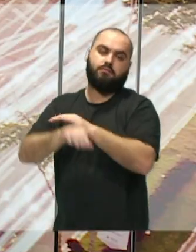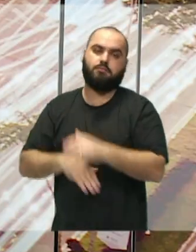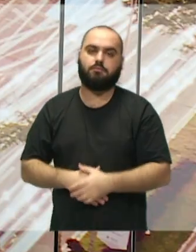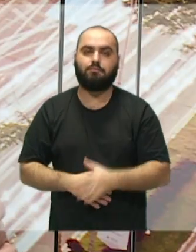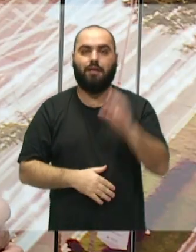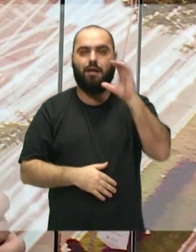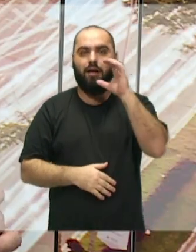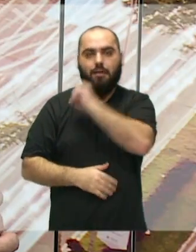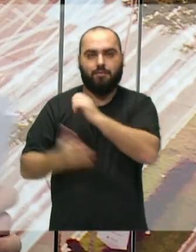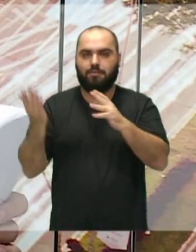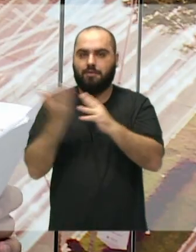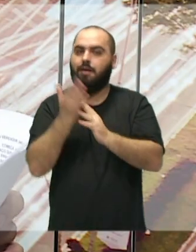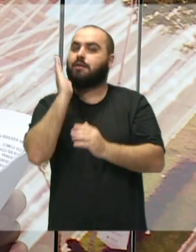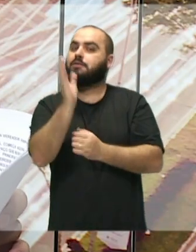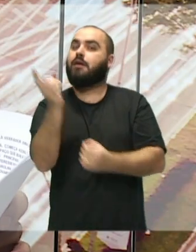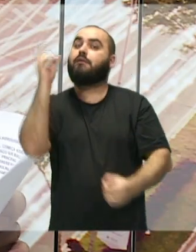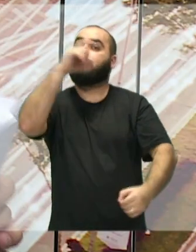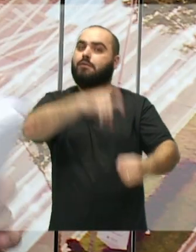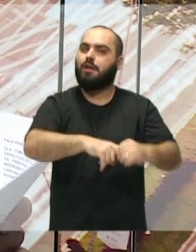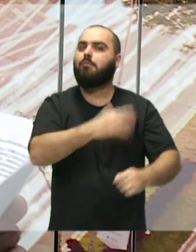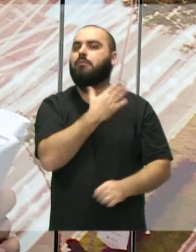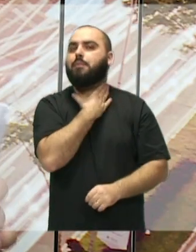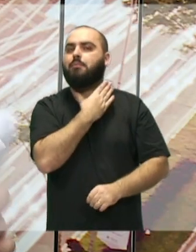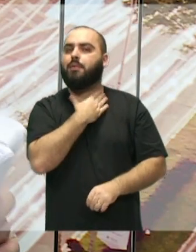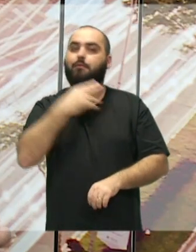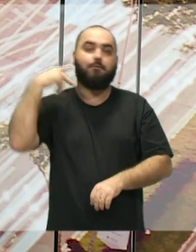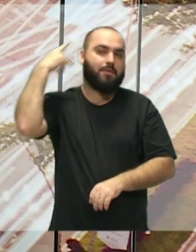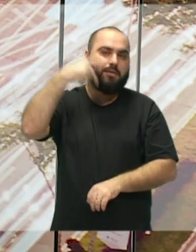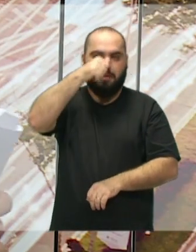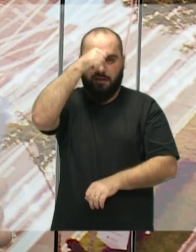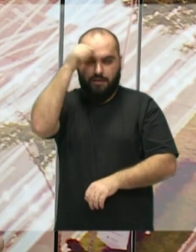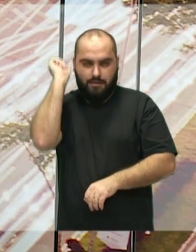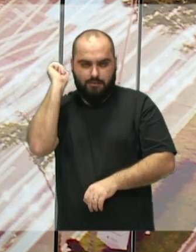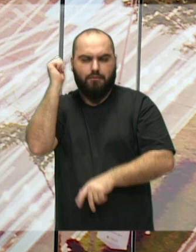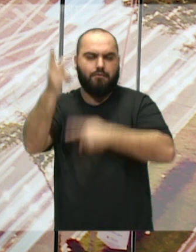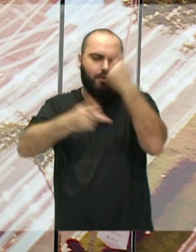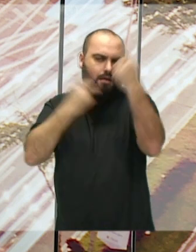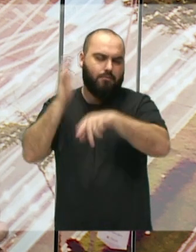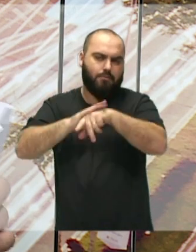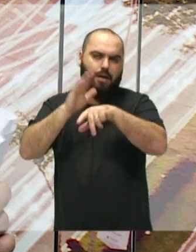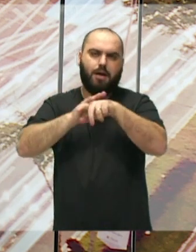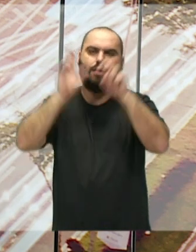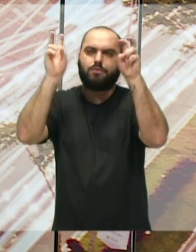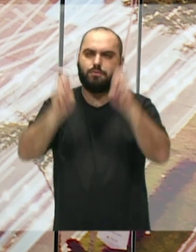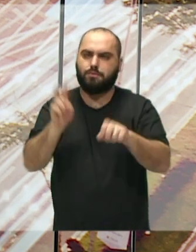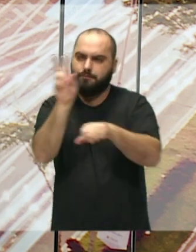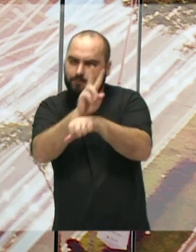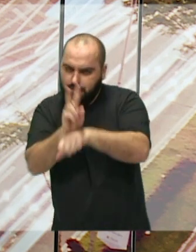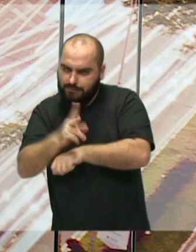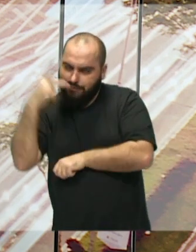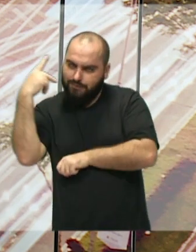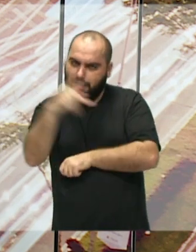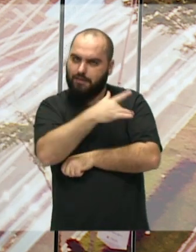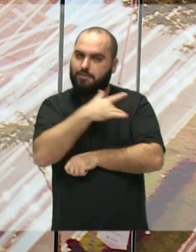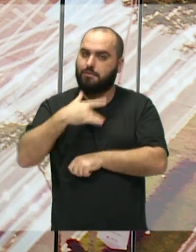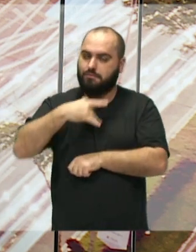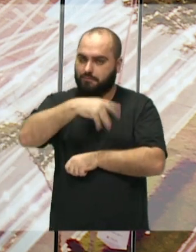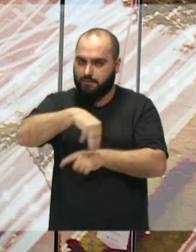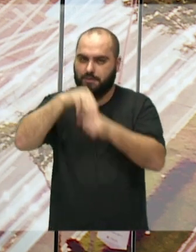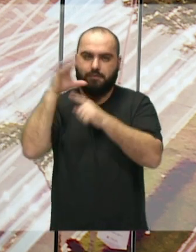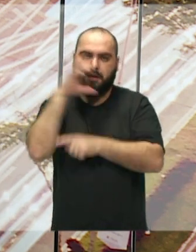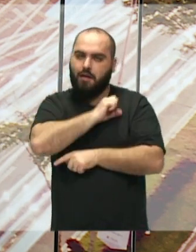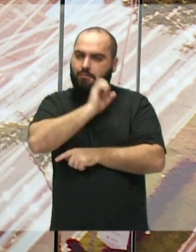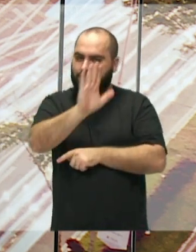rápido intervalo, já voltamos para continuar o bate-papo com a vereadora Ana Carolina, falar um pouquinho mais também da fiscalização dela na saúde do município. Voltamos